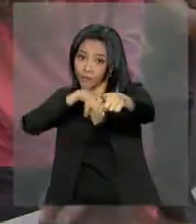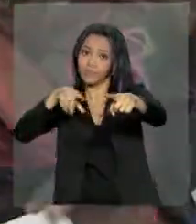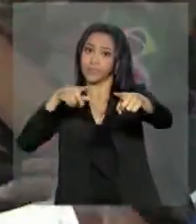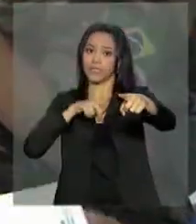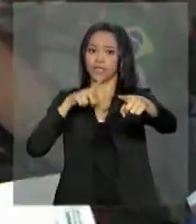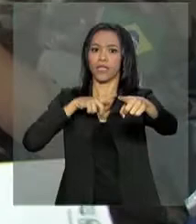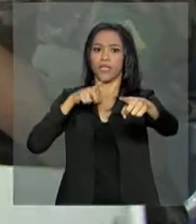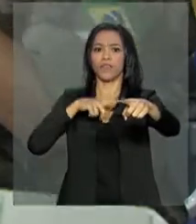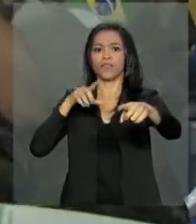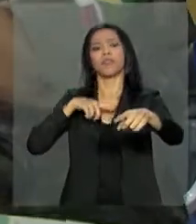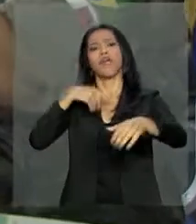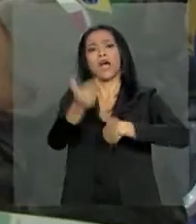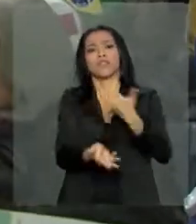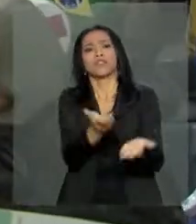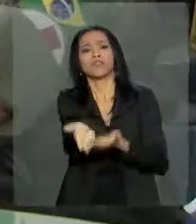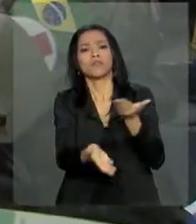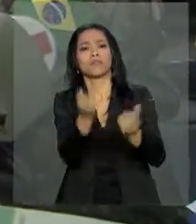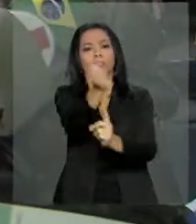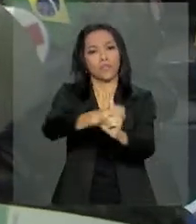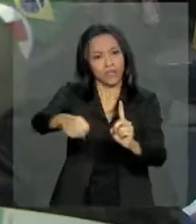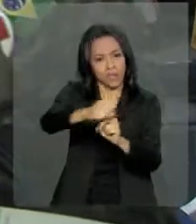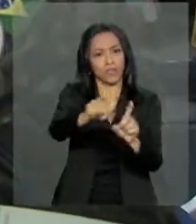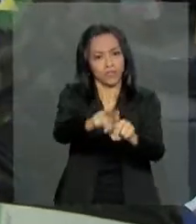passou a contar com serviços sociais.